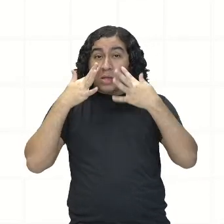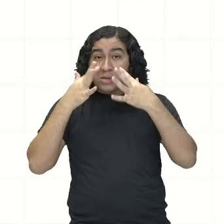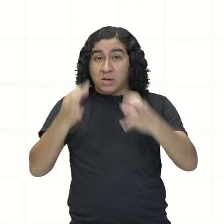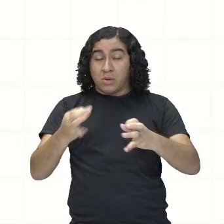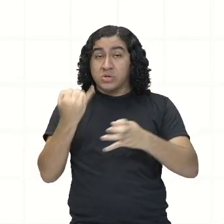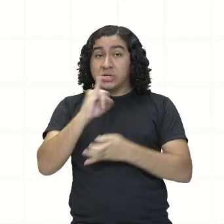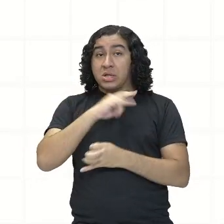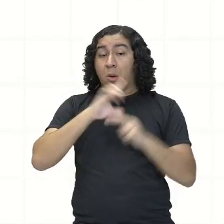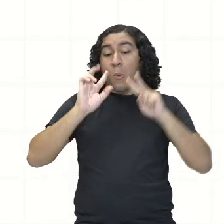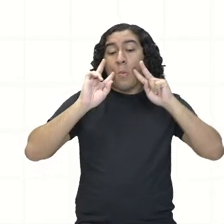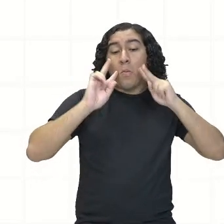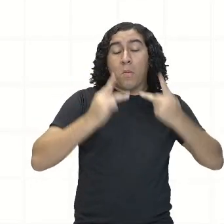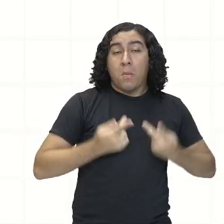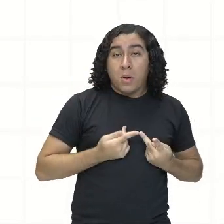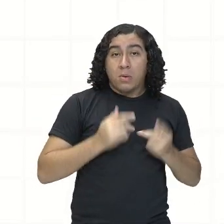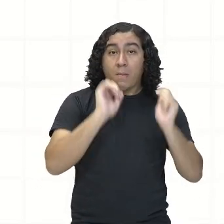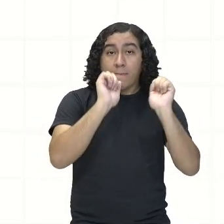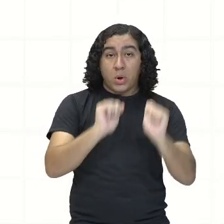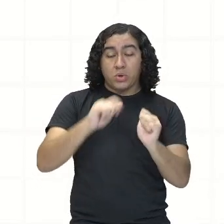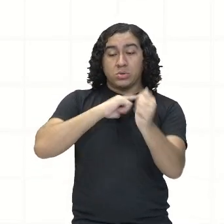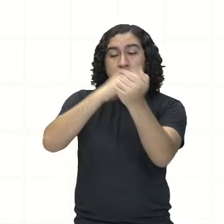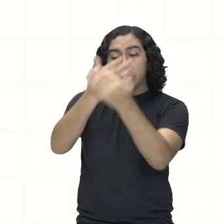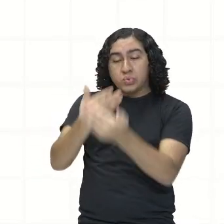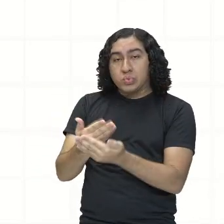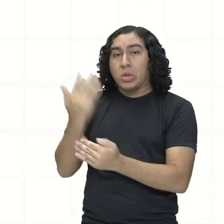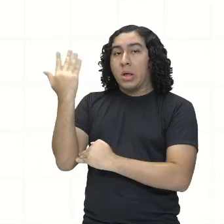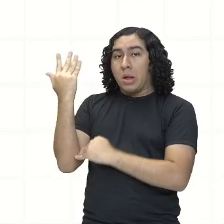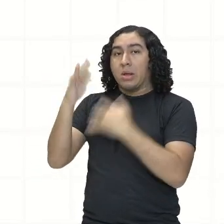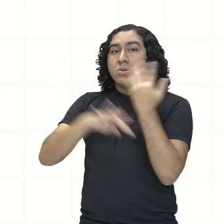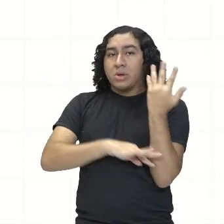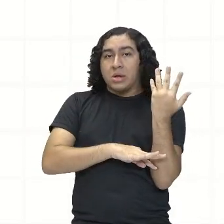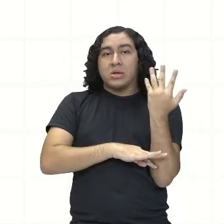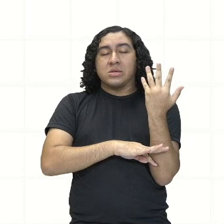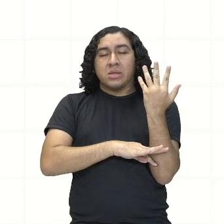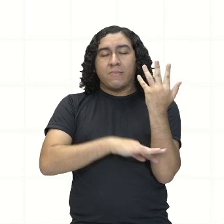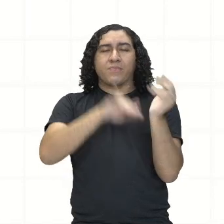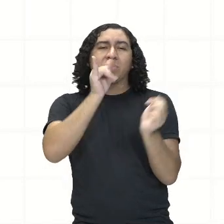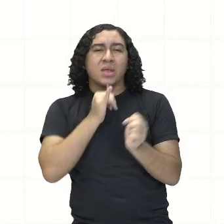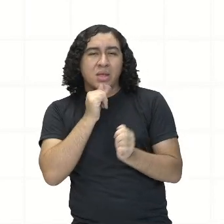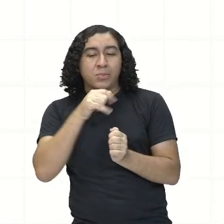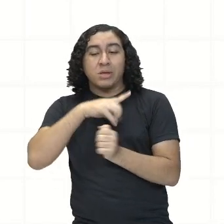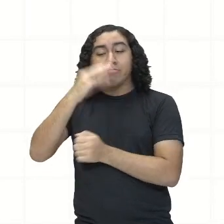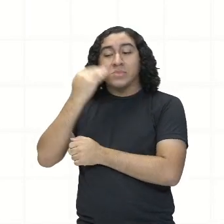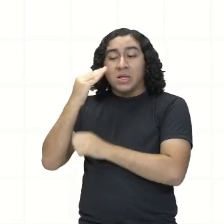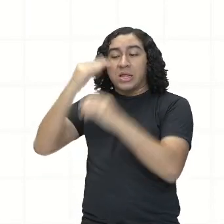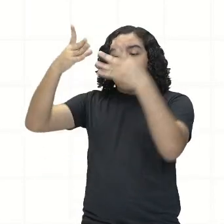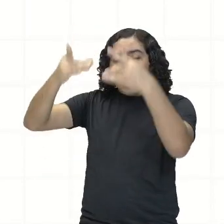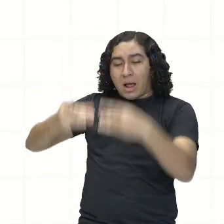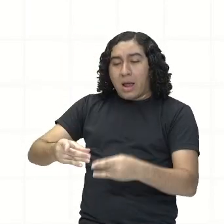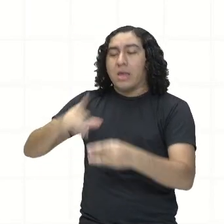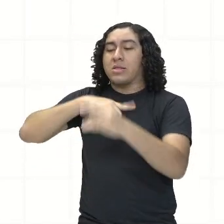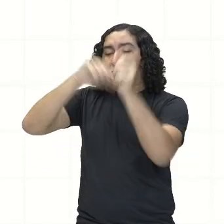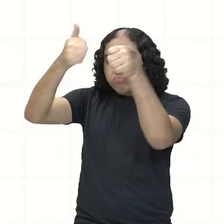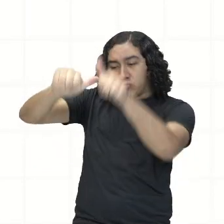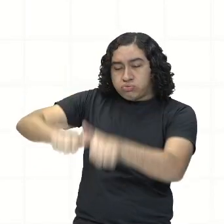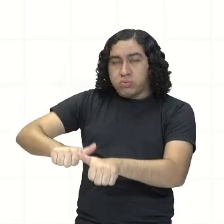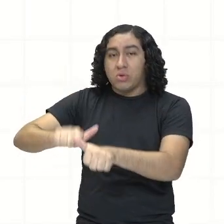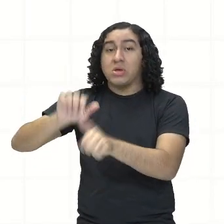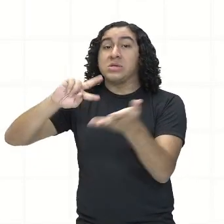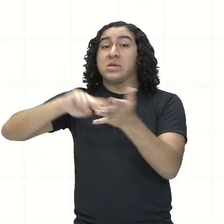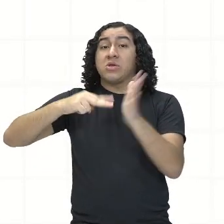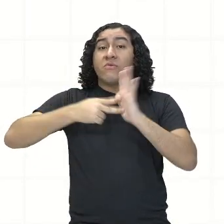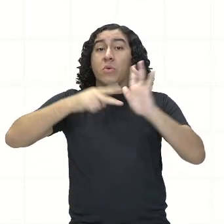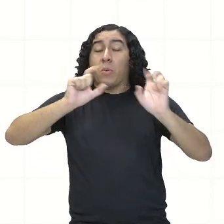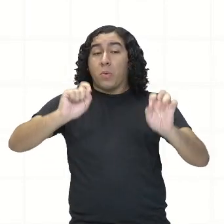que o homem ele pode estudar a natureza, no caso aí, compreender a natureza, estudá-la e compreendê-la, quer dizer